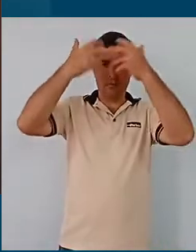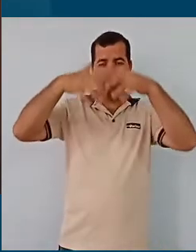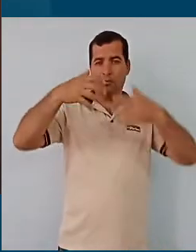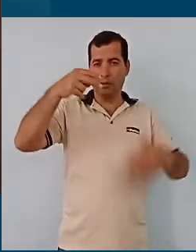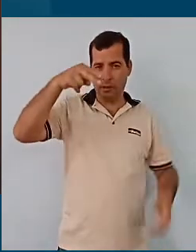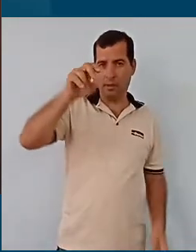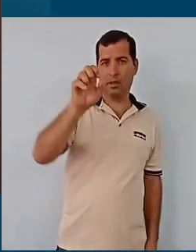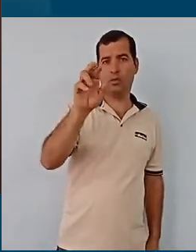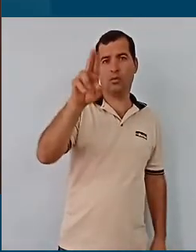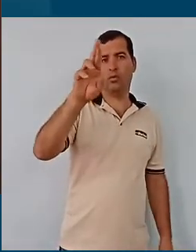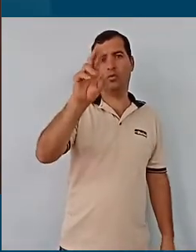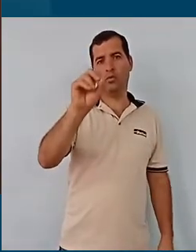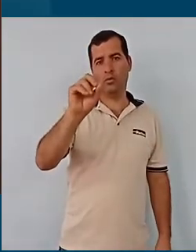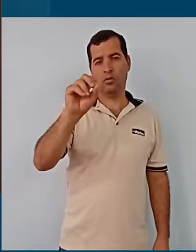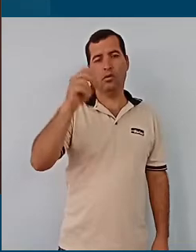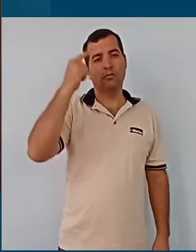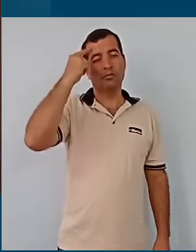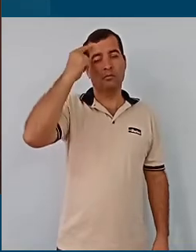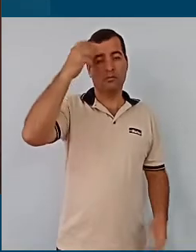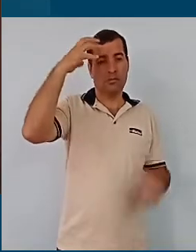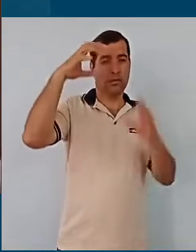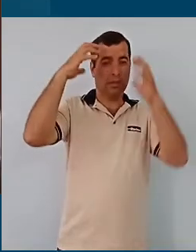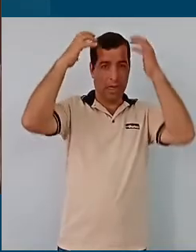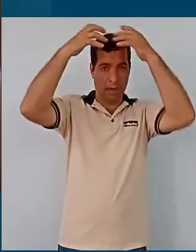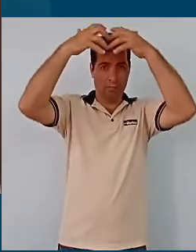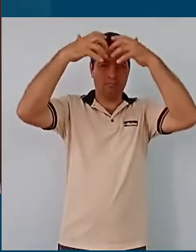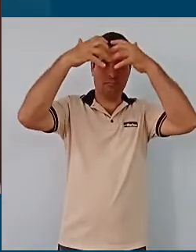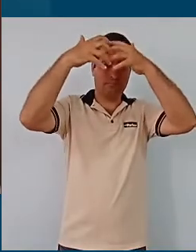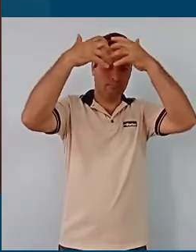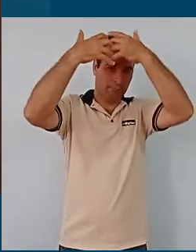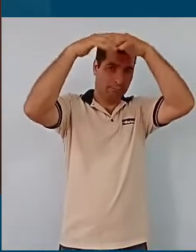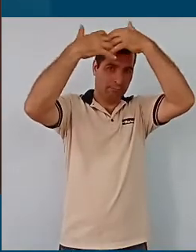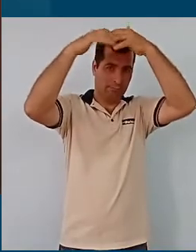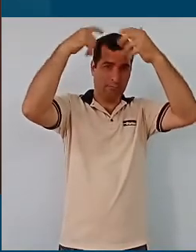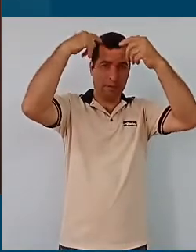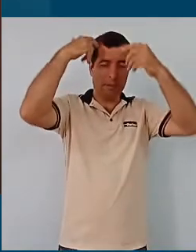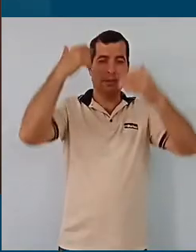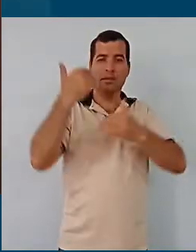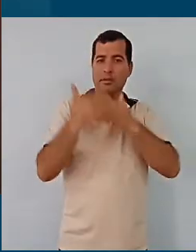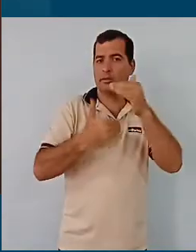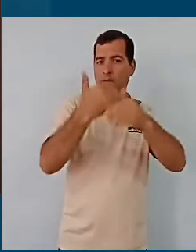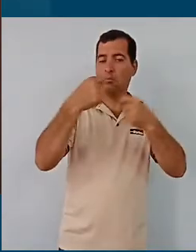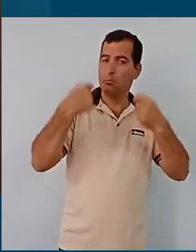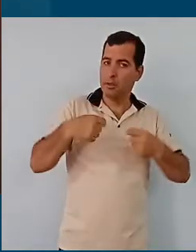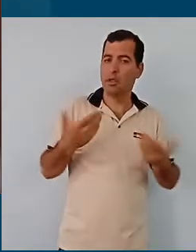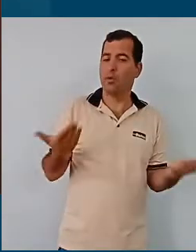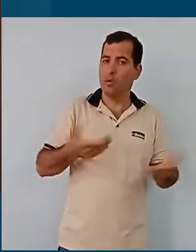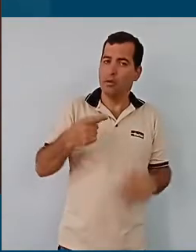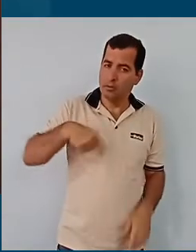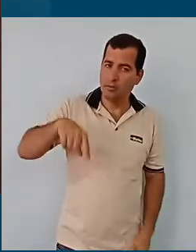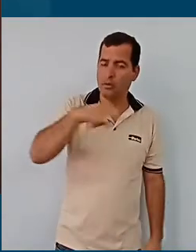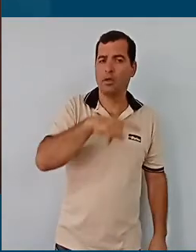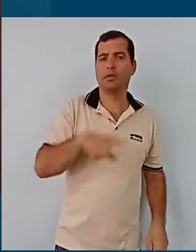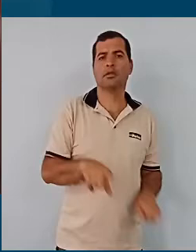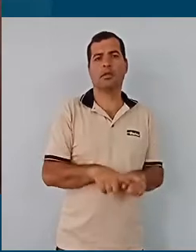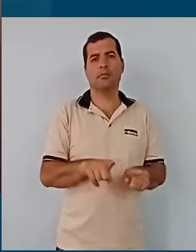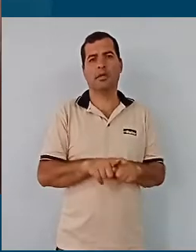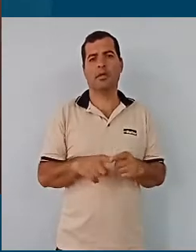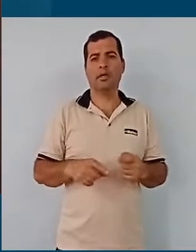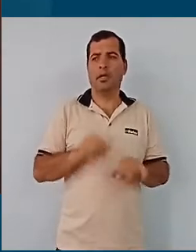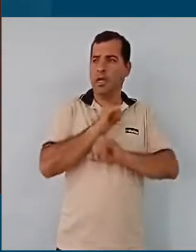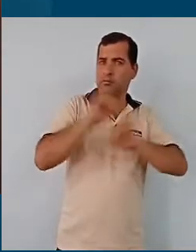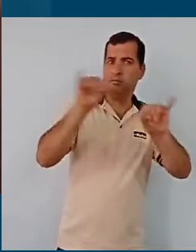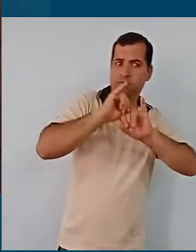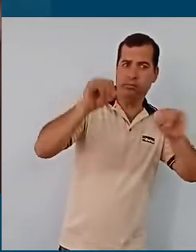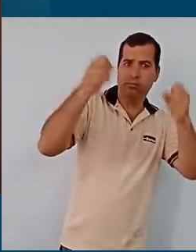educação baseada no funcionamento do cérebro, que é o que está colocado para nós hoje, quando a gente tem tanta informação, né, sobre